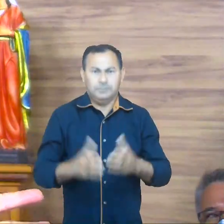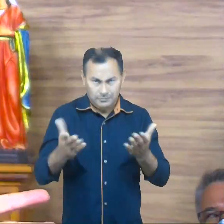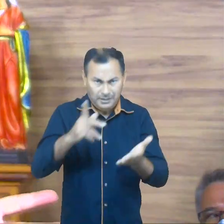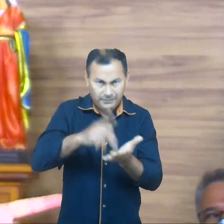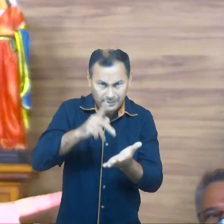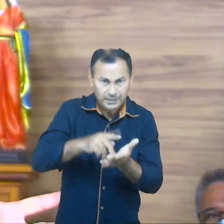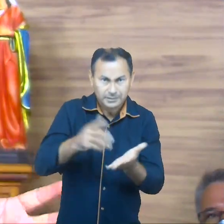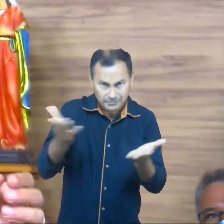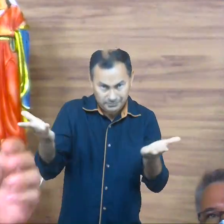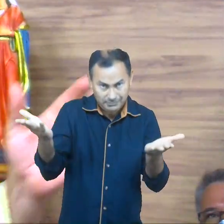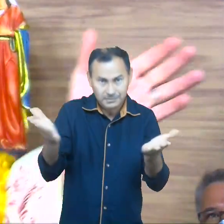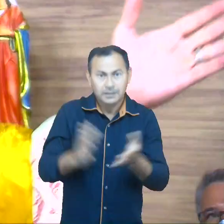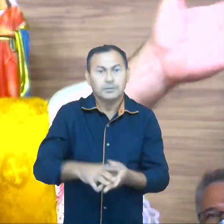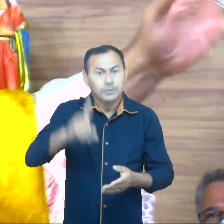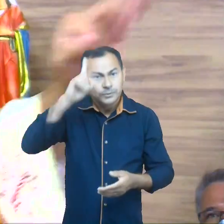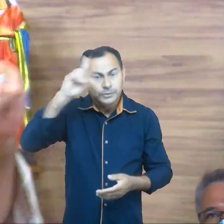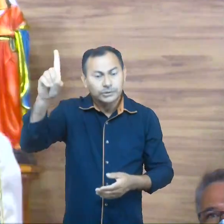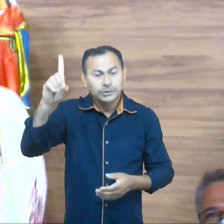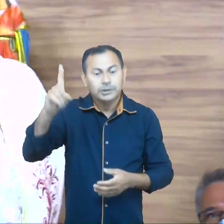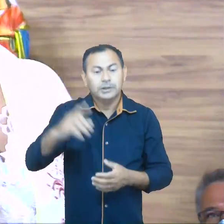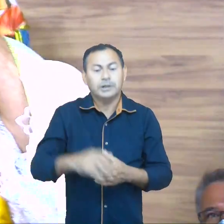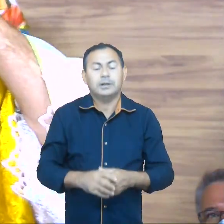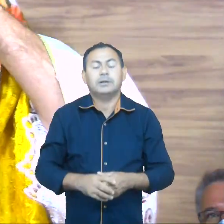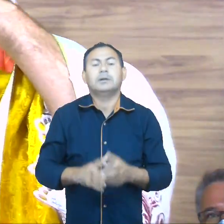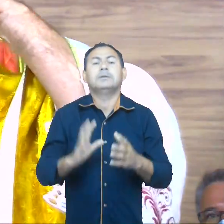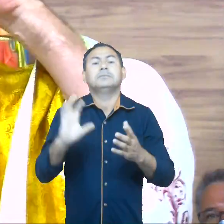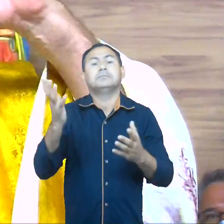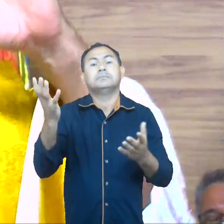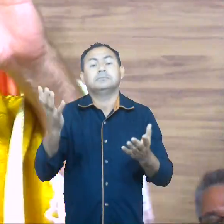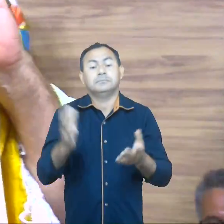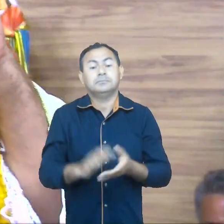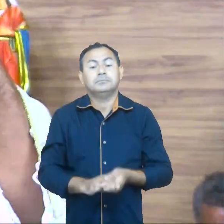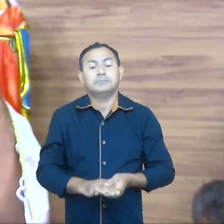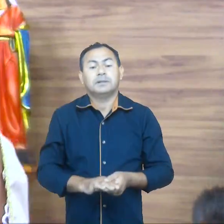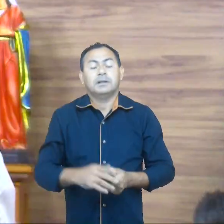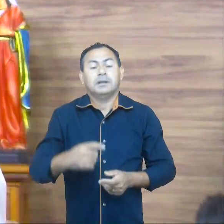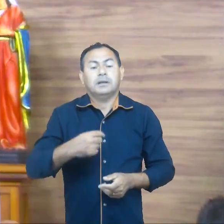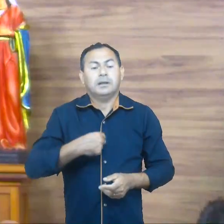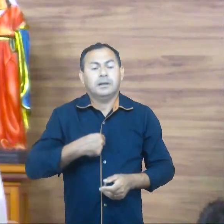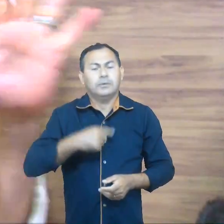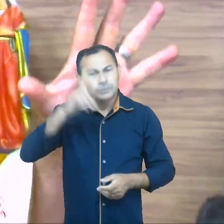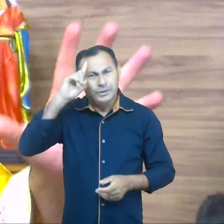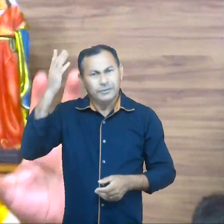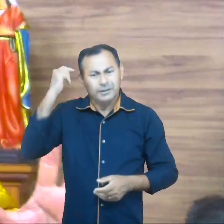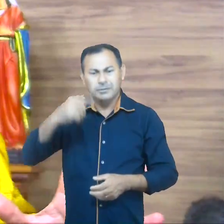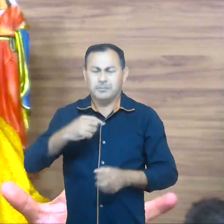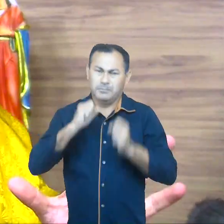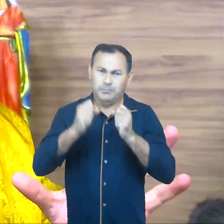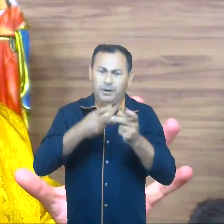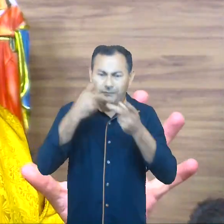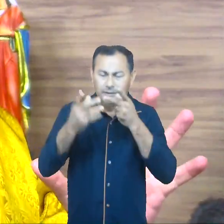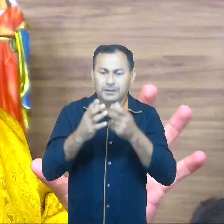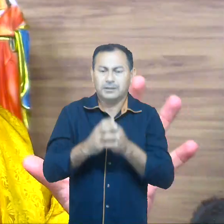É assim? Um dia deu até assim, fiquei com, não pode falar dó,